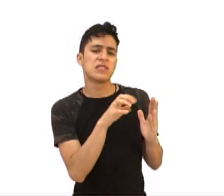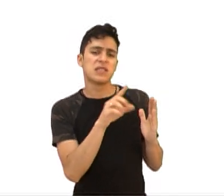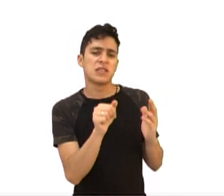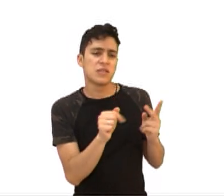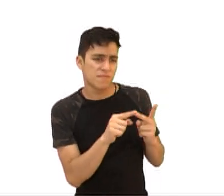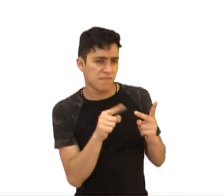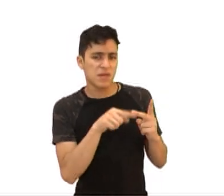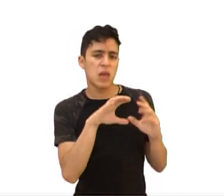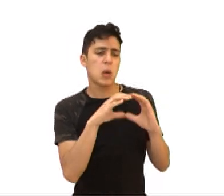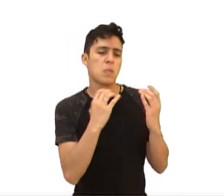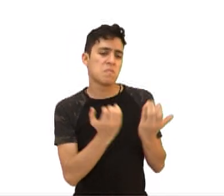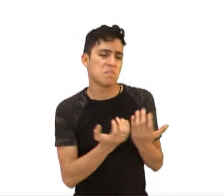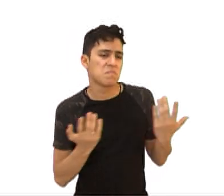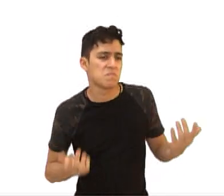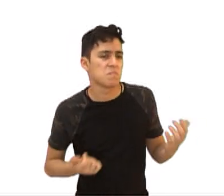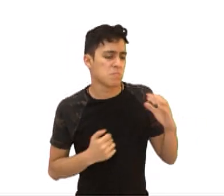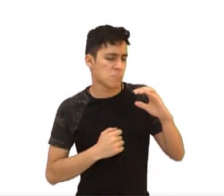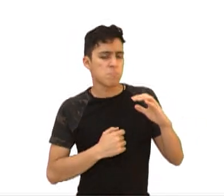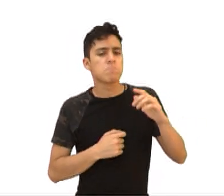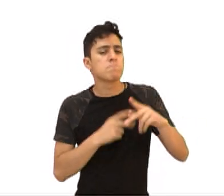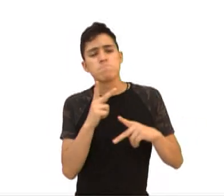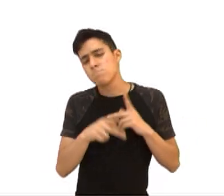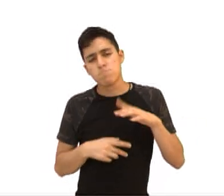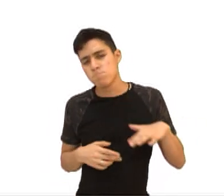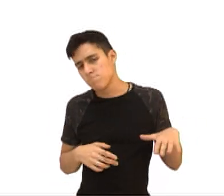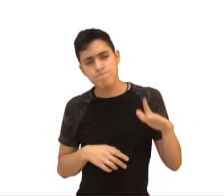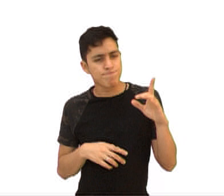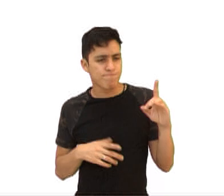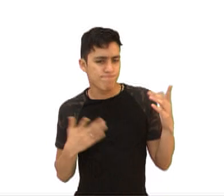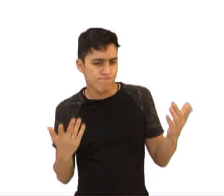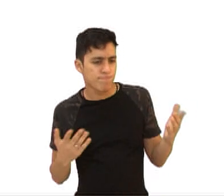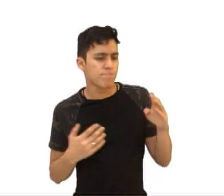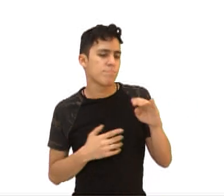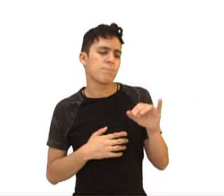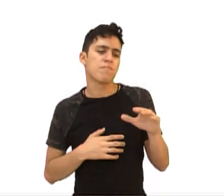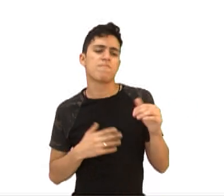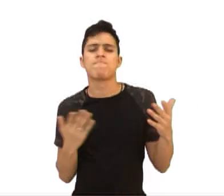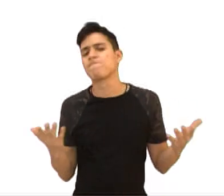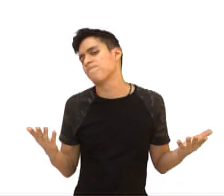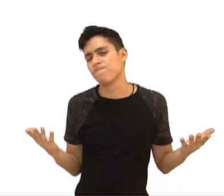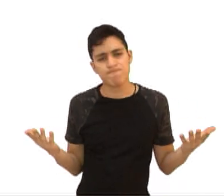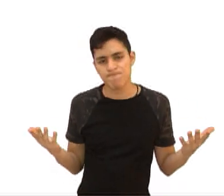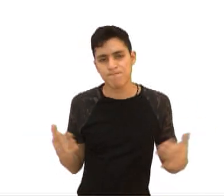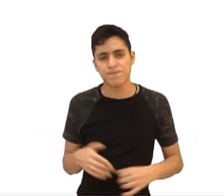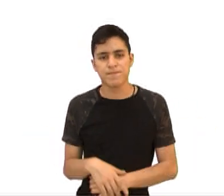uma comunidade, C, uma população ou letra D, um bioma?